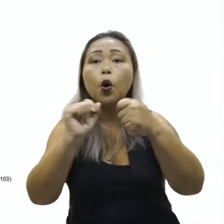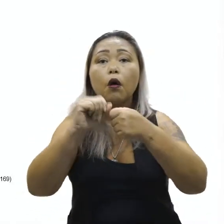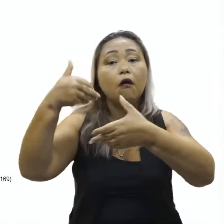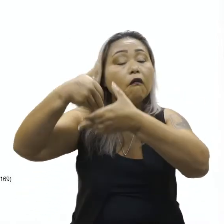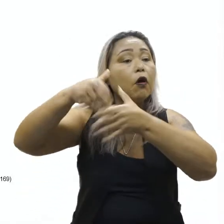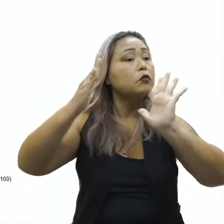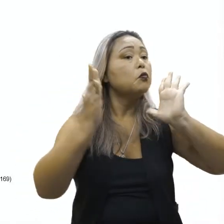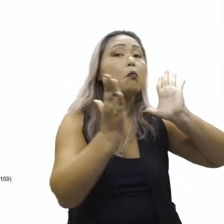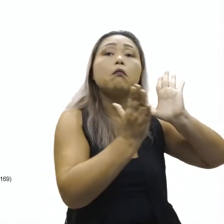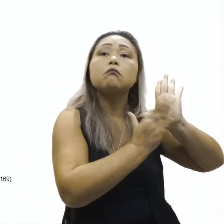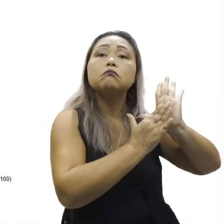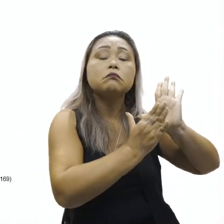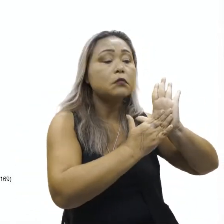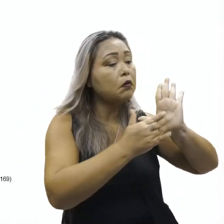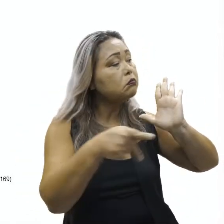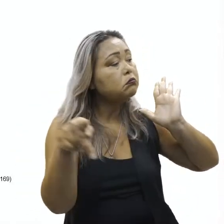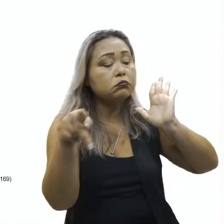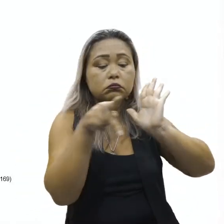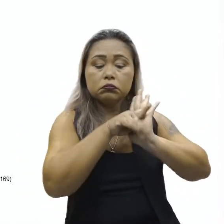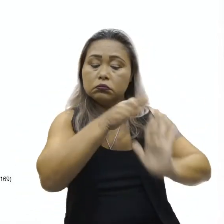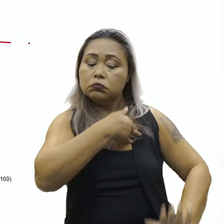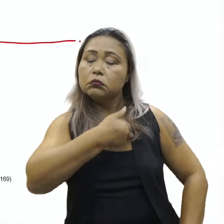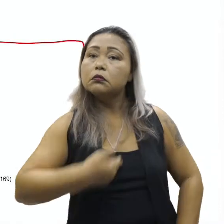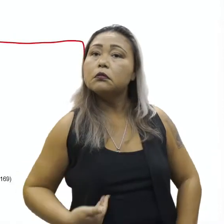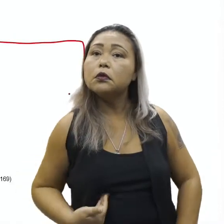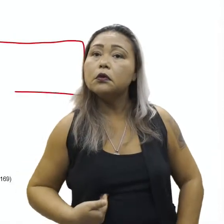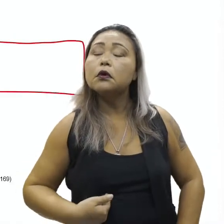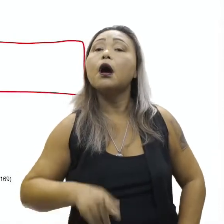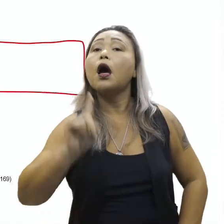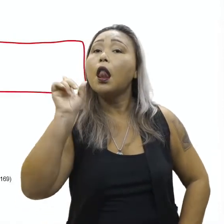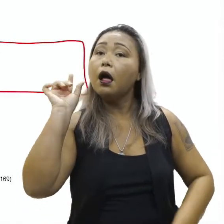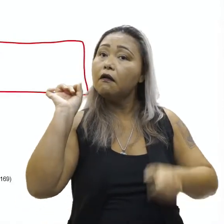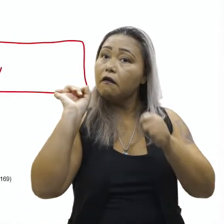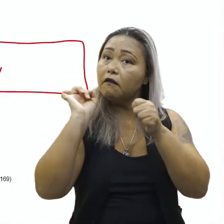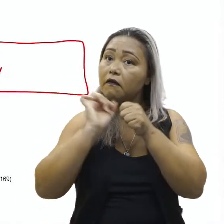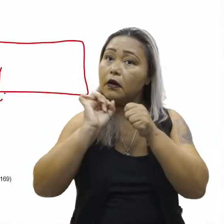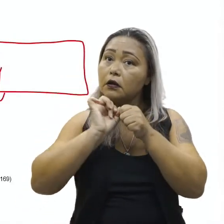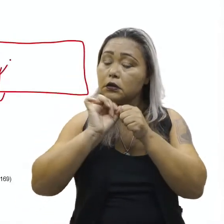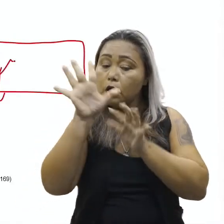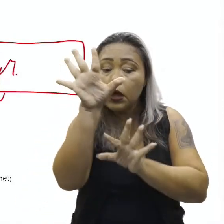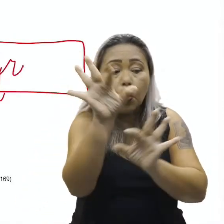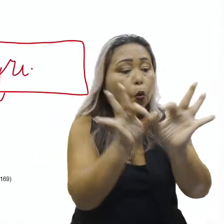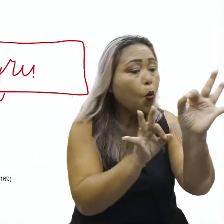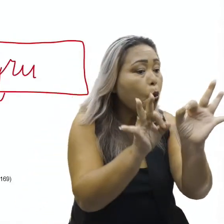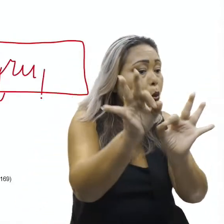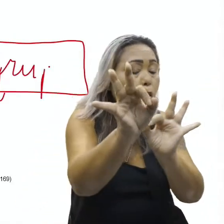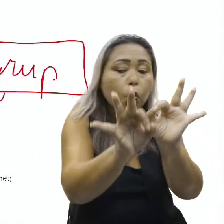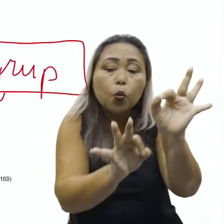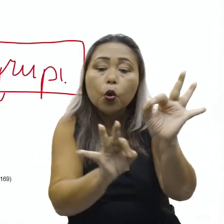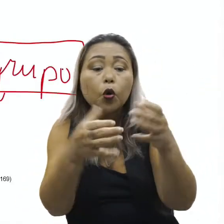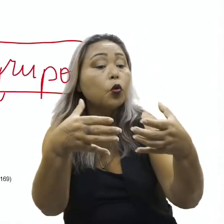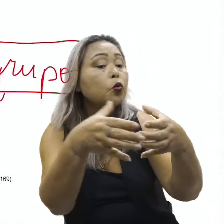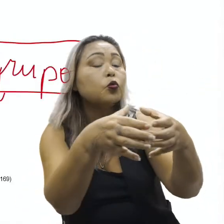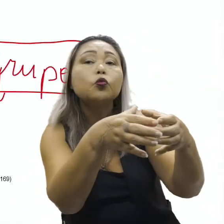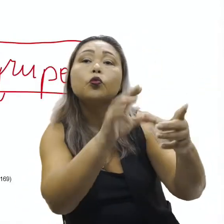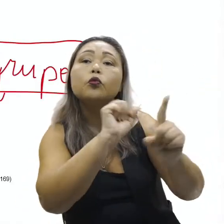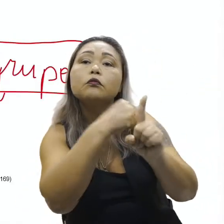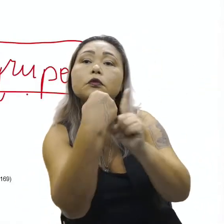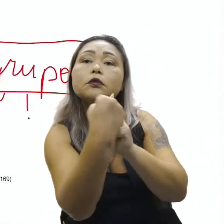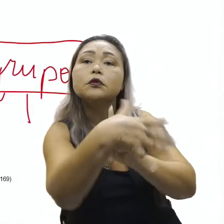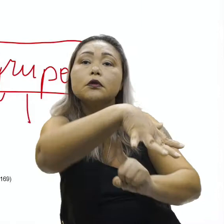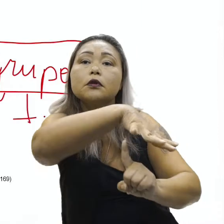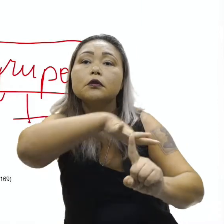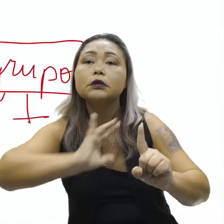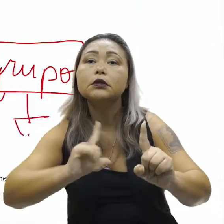propostas governamentais. Ou seja, ela se faz a partir da organização dos grupos sociais. Então,